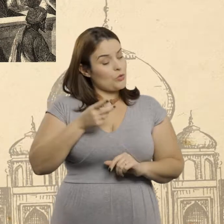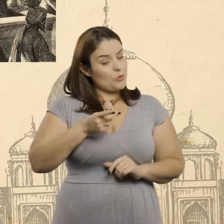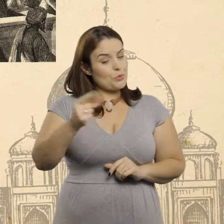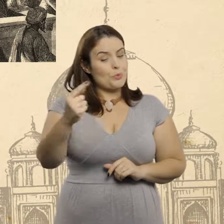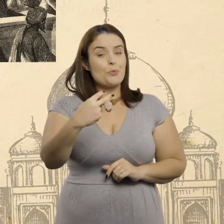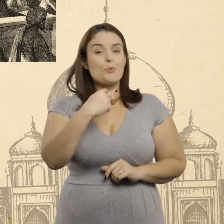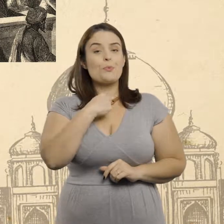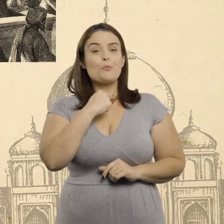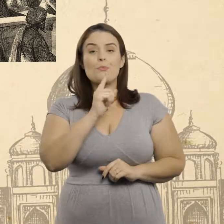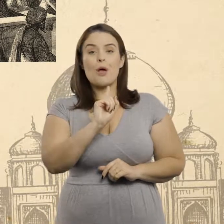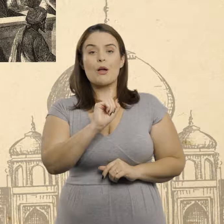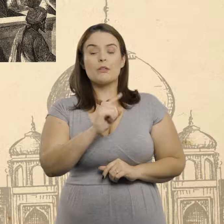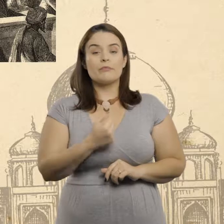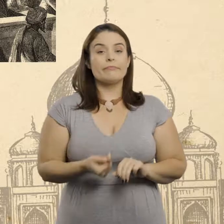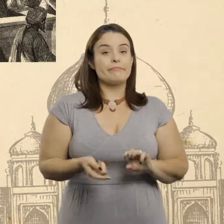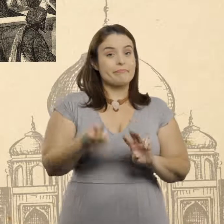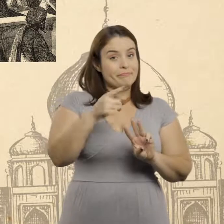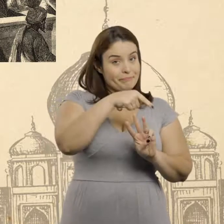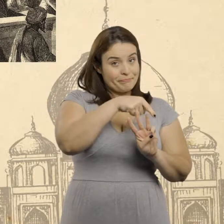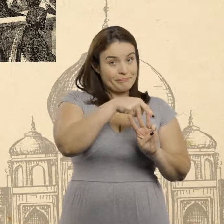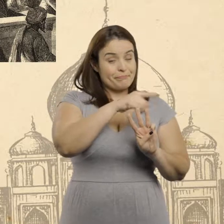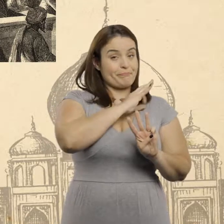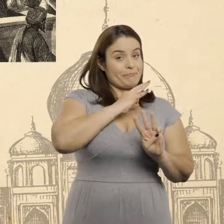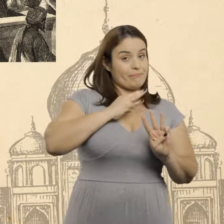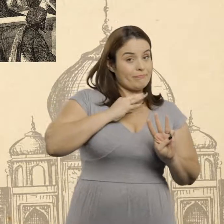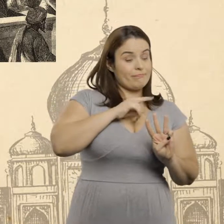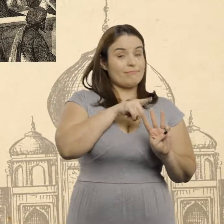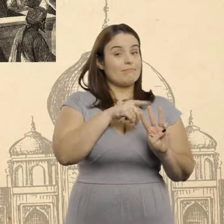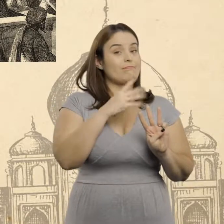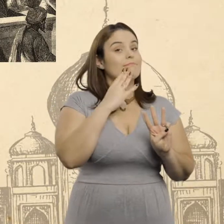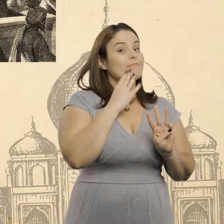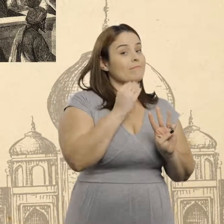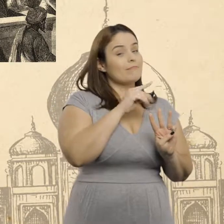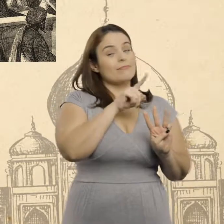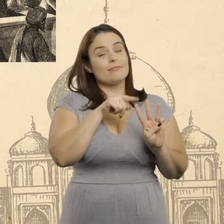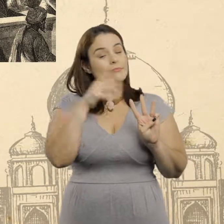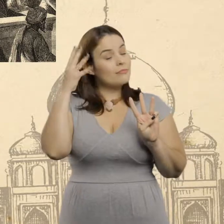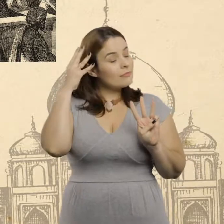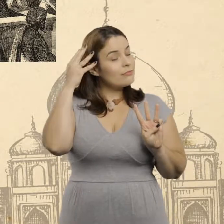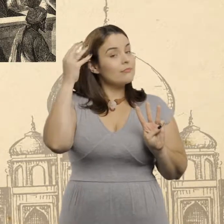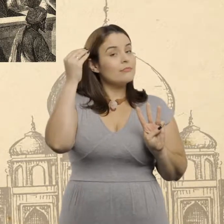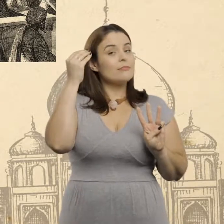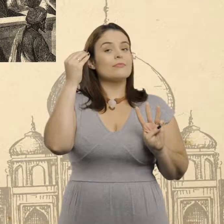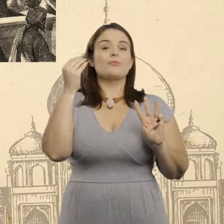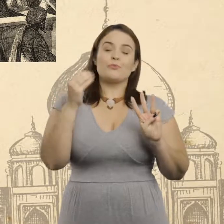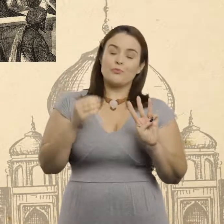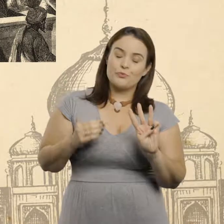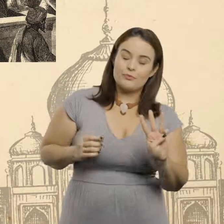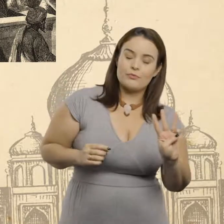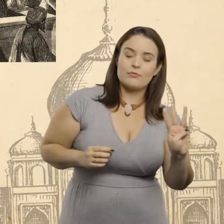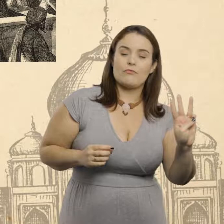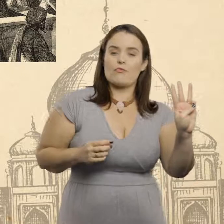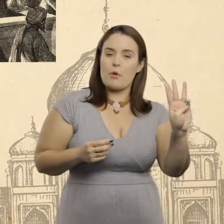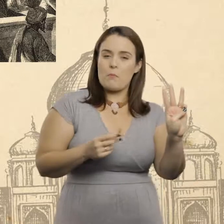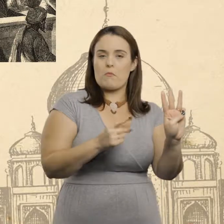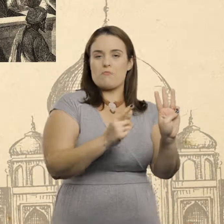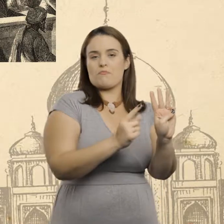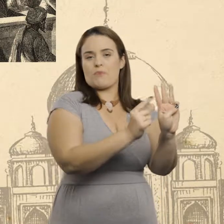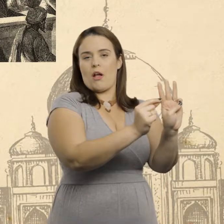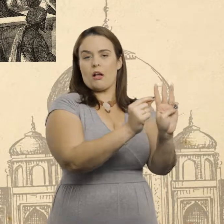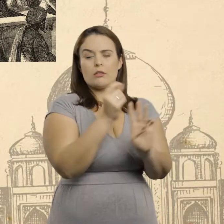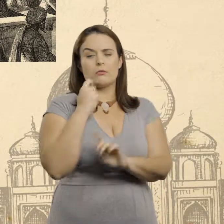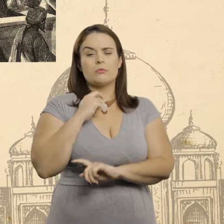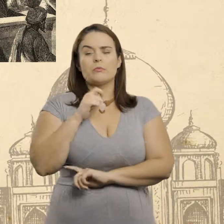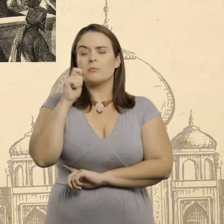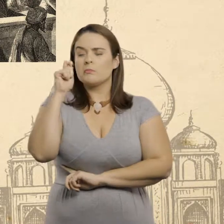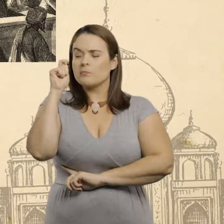poderiam sair da cidade. Phileas Fogg, Passepartout e Aouda foram embora. O detetive Fix ficou muito bravo